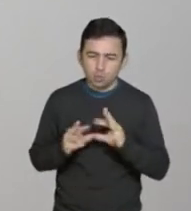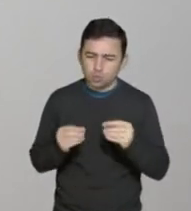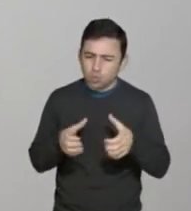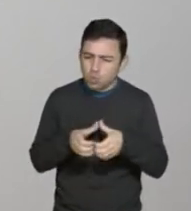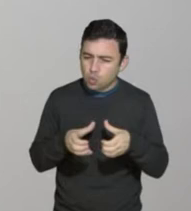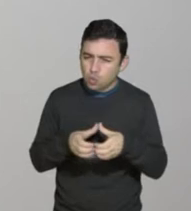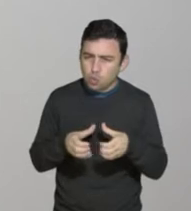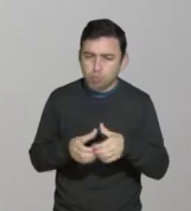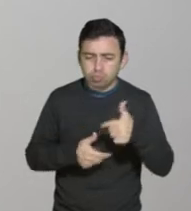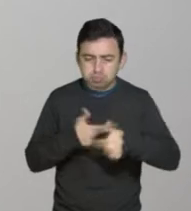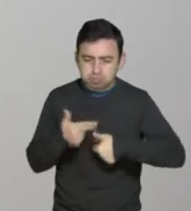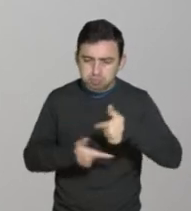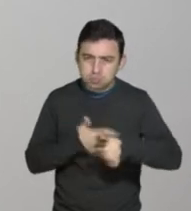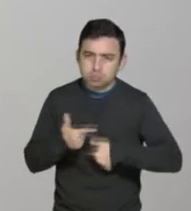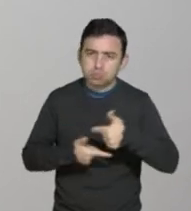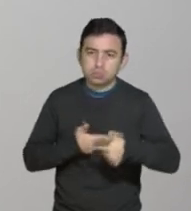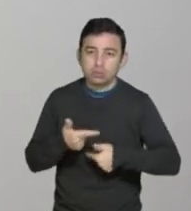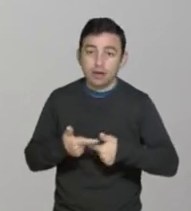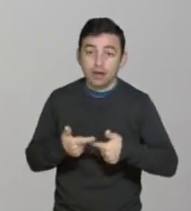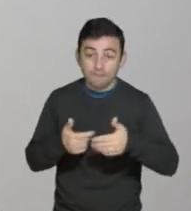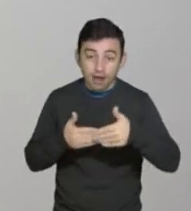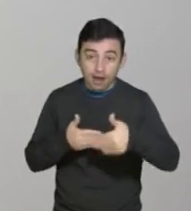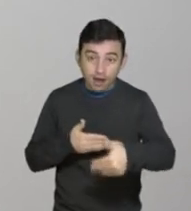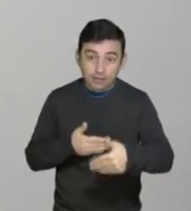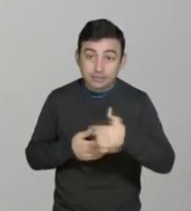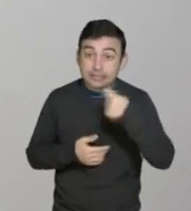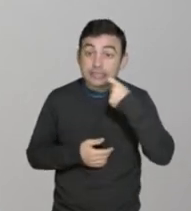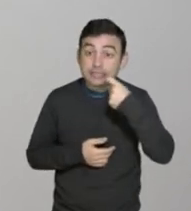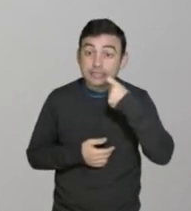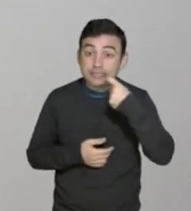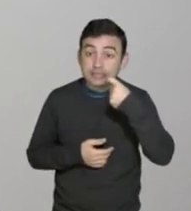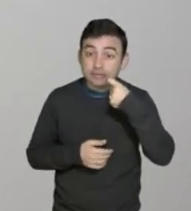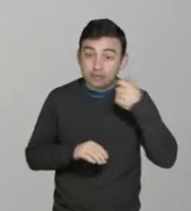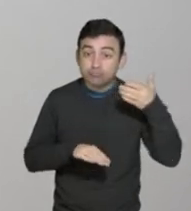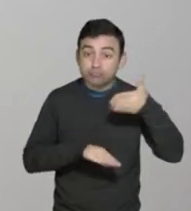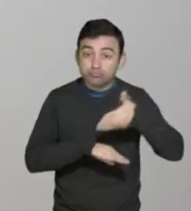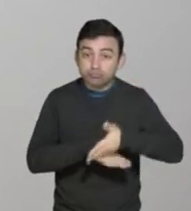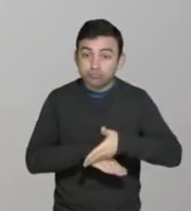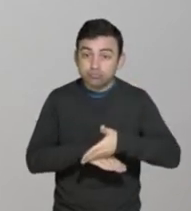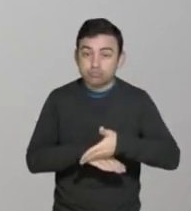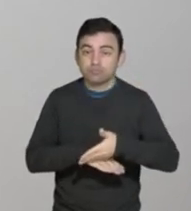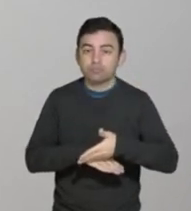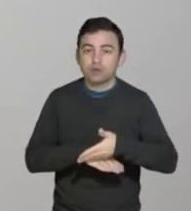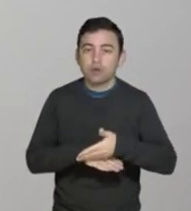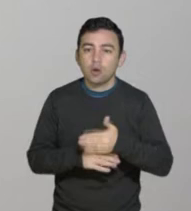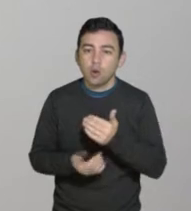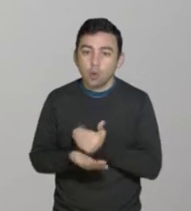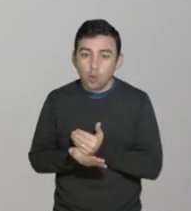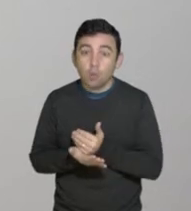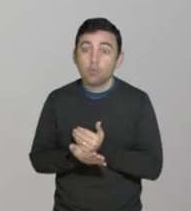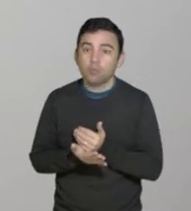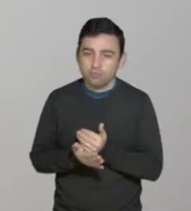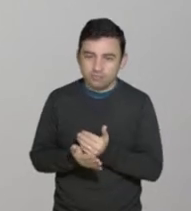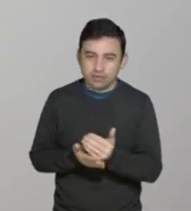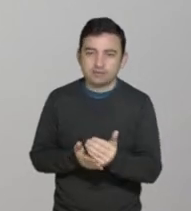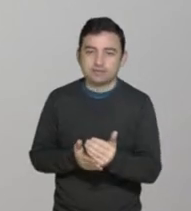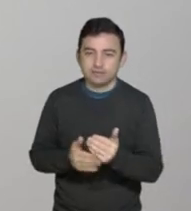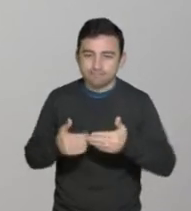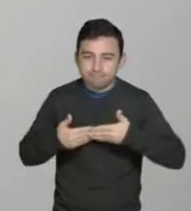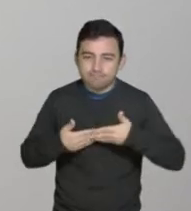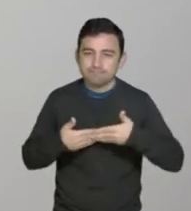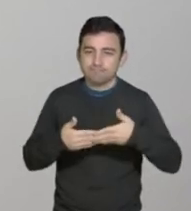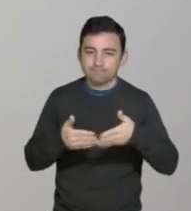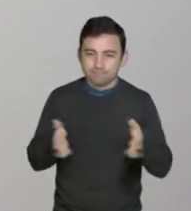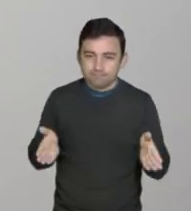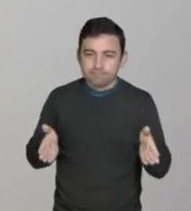pudéssemos, então, agora na próxima sexta-feira, estar lá oficialmente fazendo essa abertura